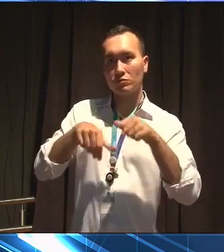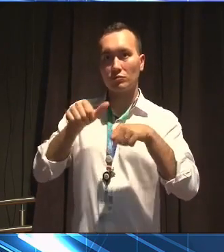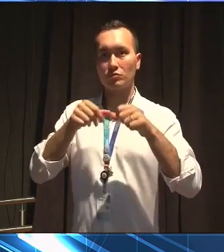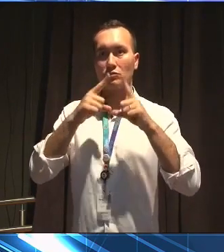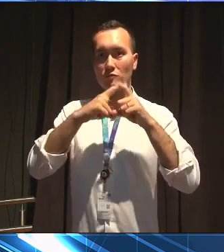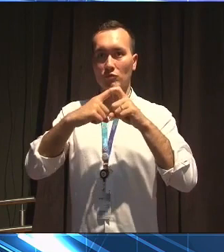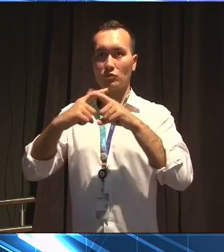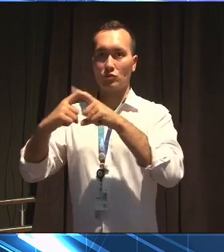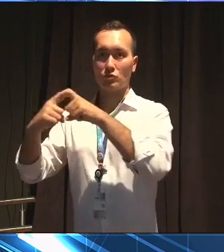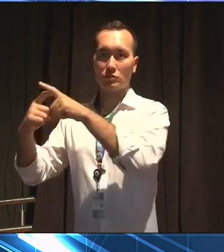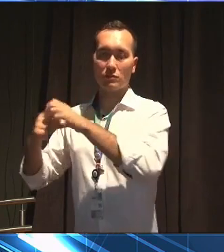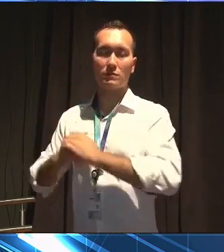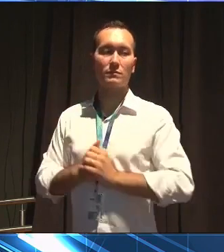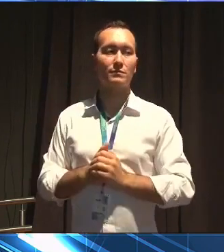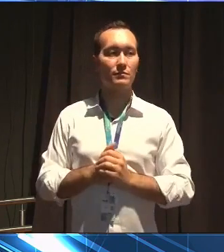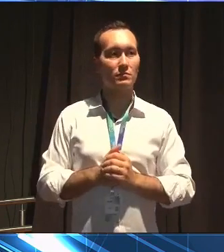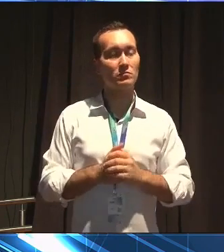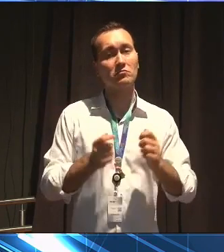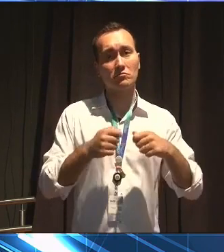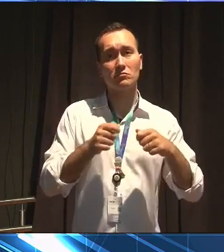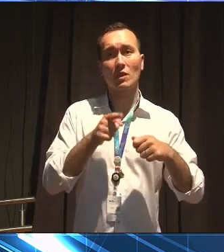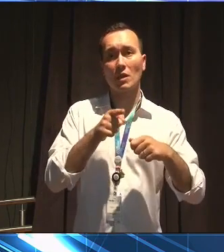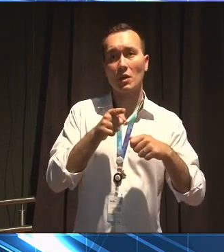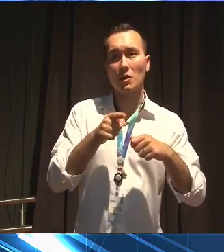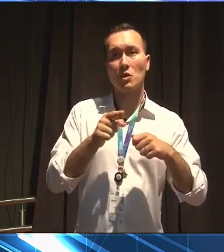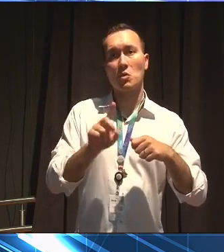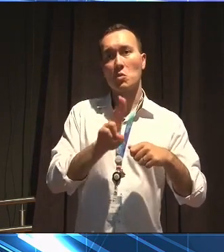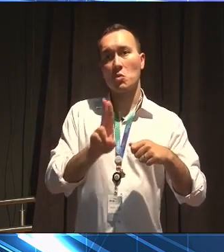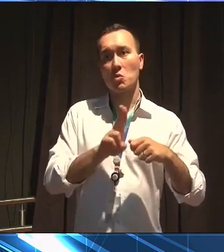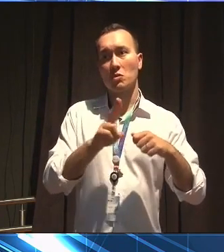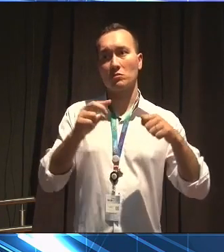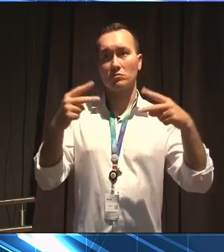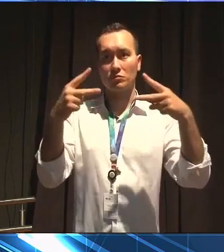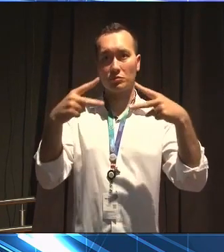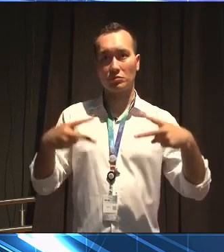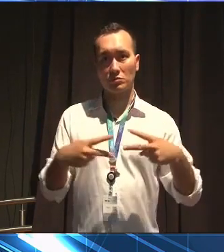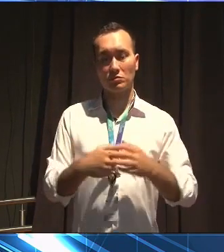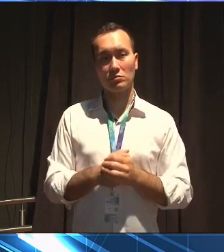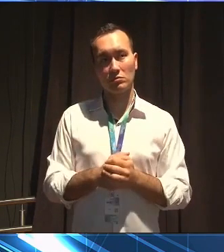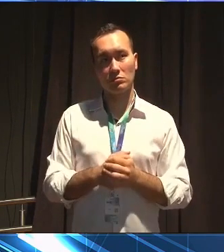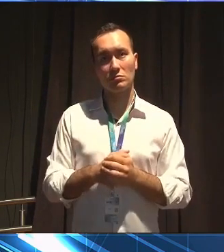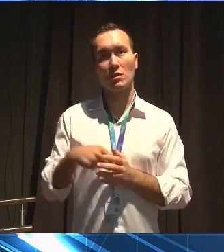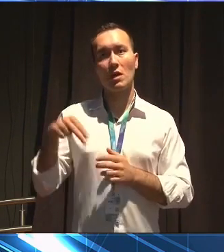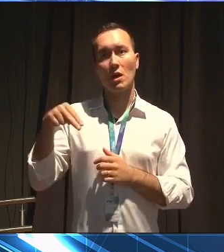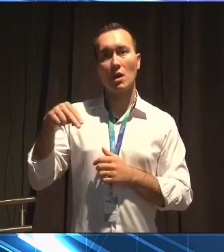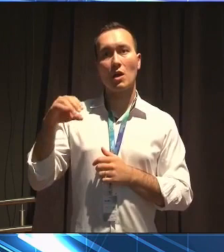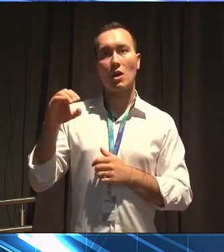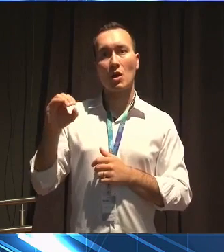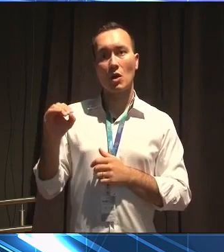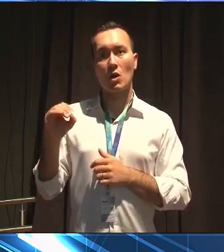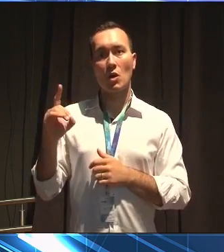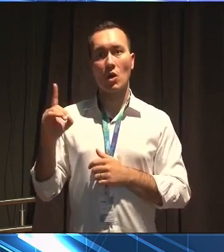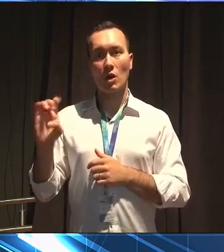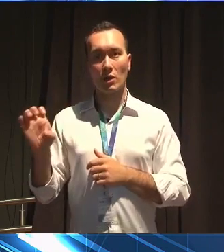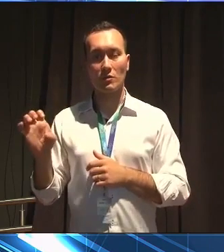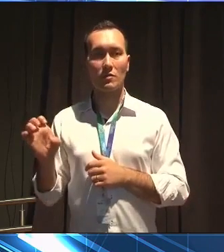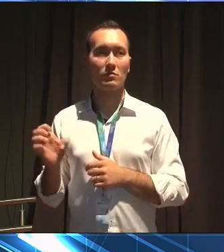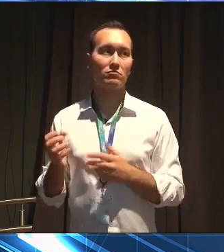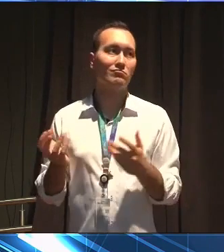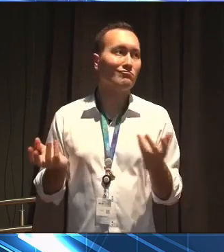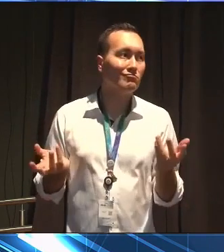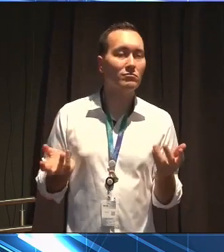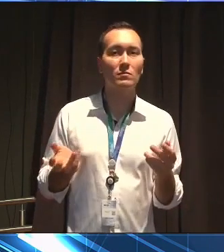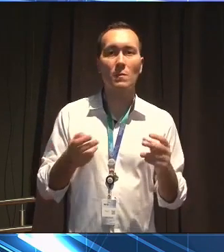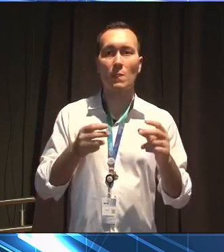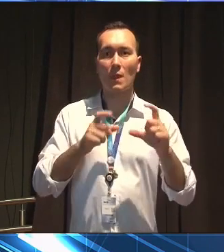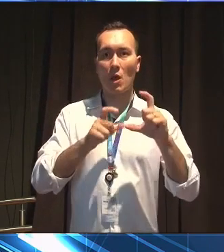XML. O Node pode gravar em JSON mesmo, mas ele vai criptografar e vai guardar em JSON. E